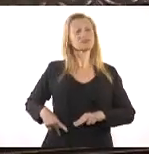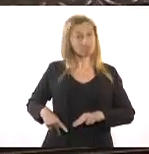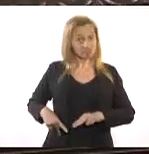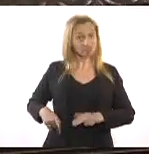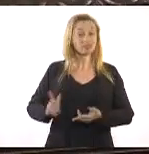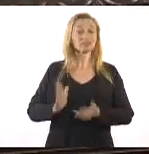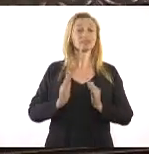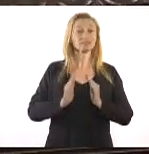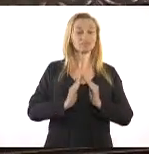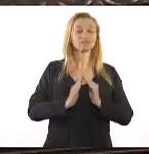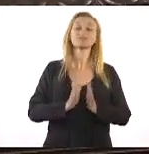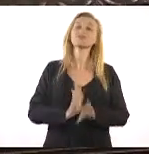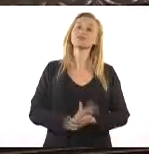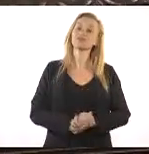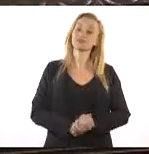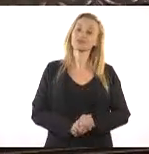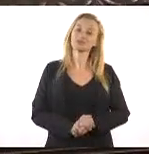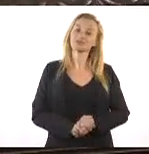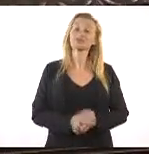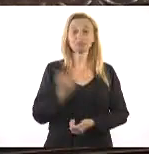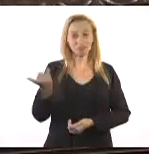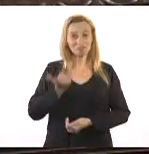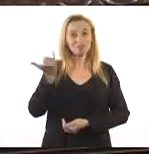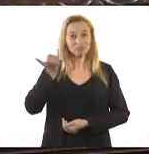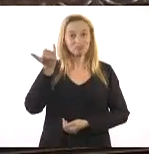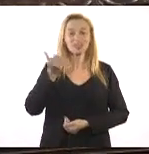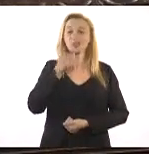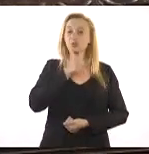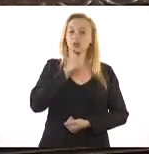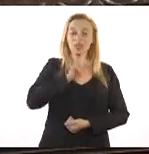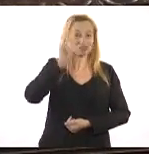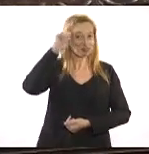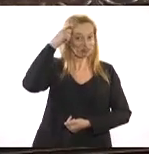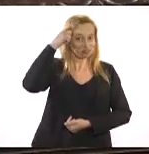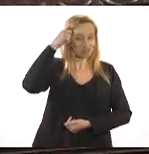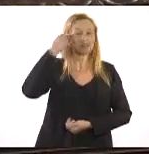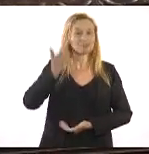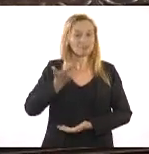dessa casa. É importante que mulheres negras,